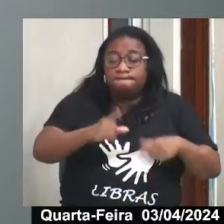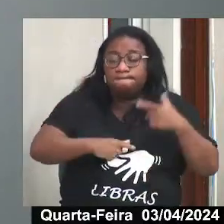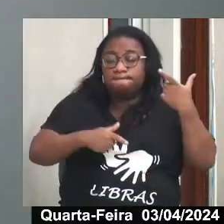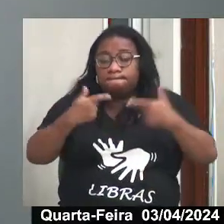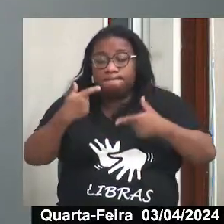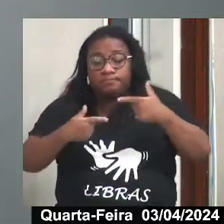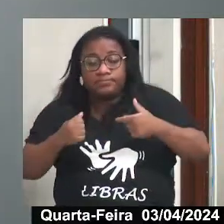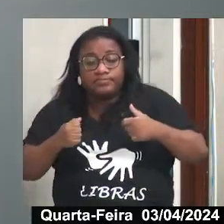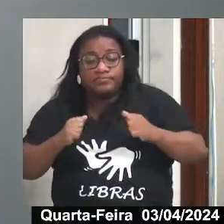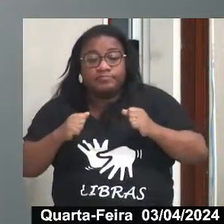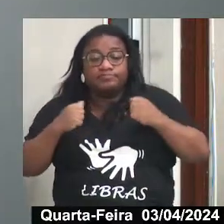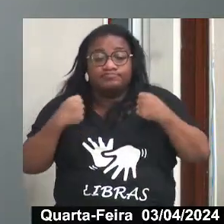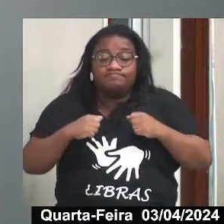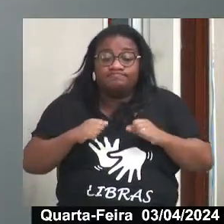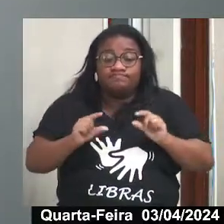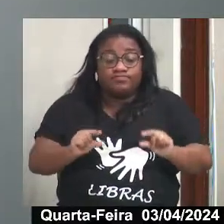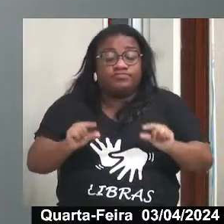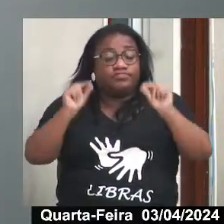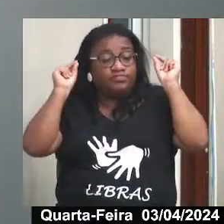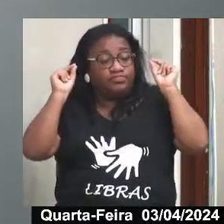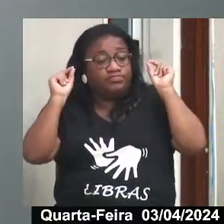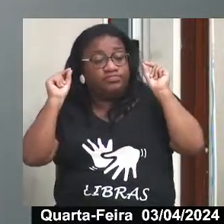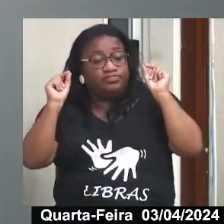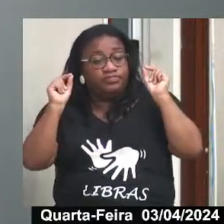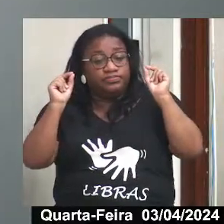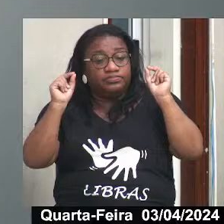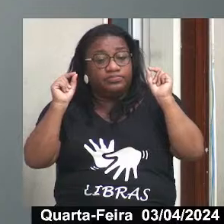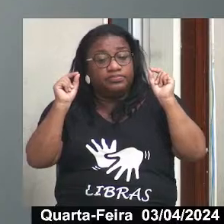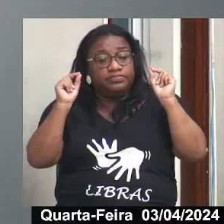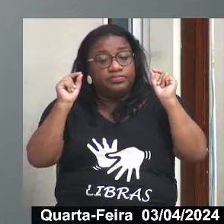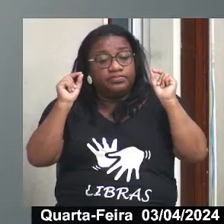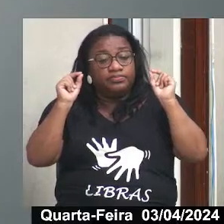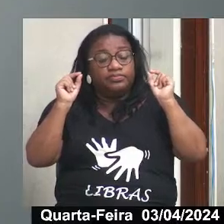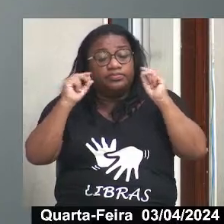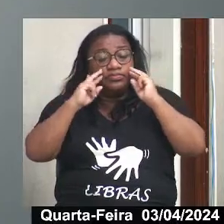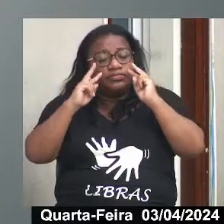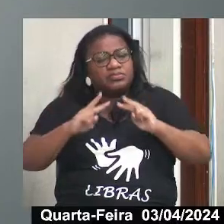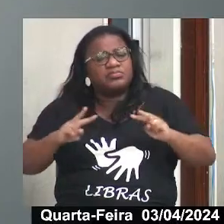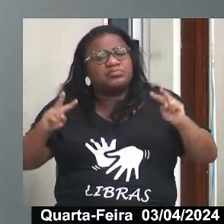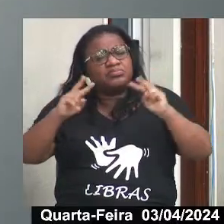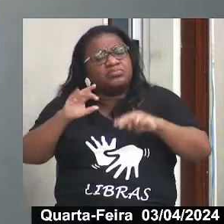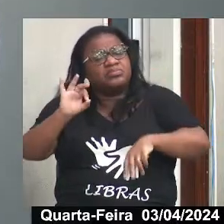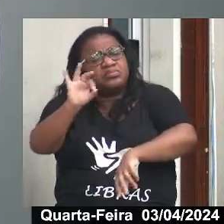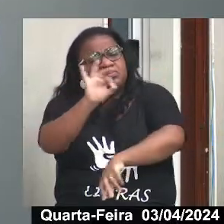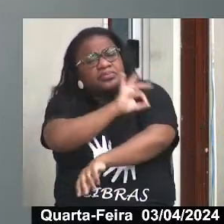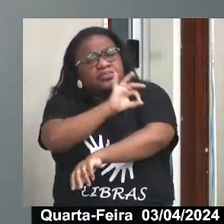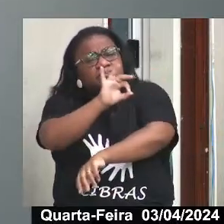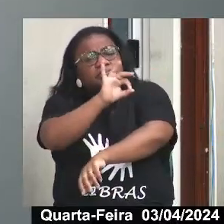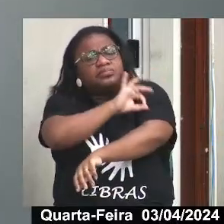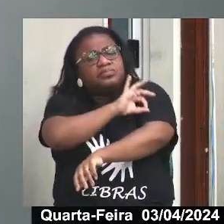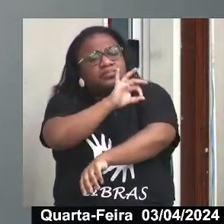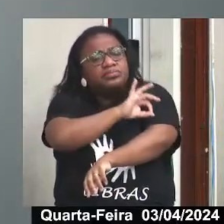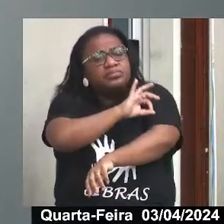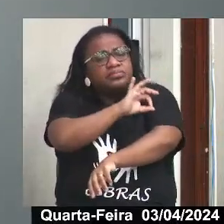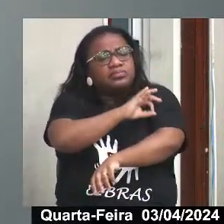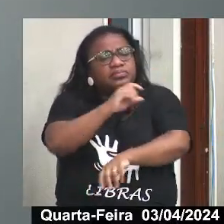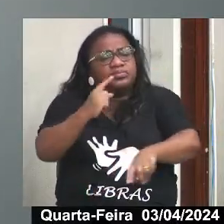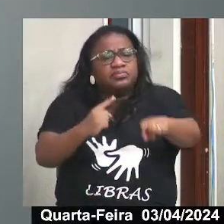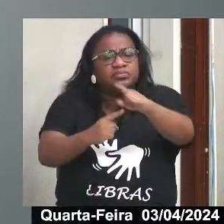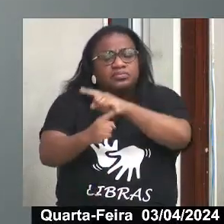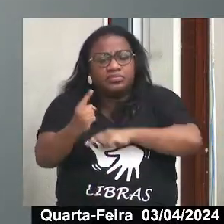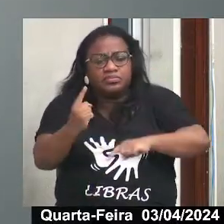políticas importantes a serem tomadas. E eu vejo que o prefeito claramente tem